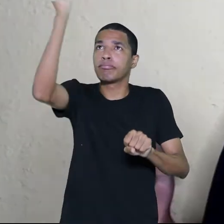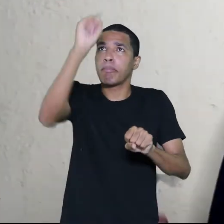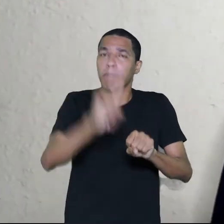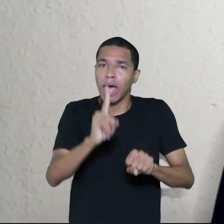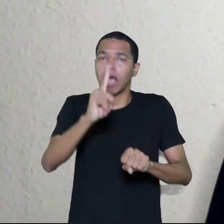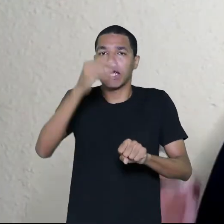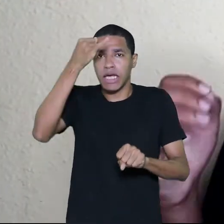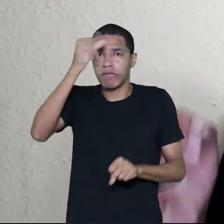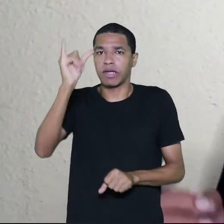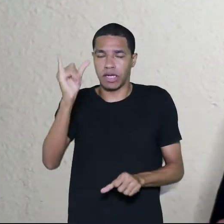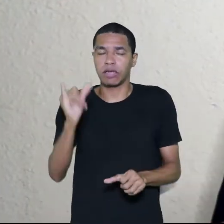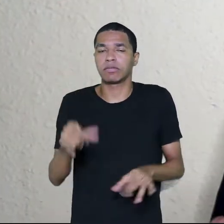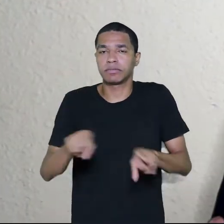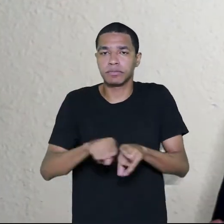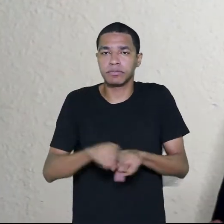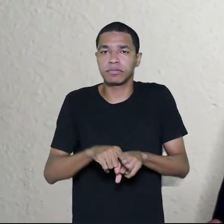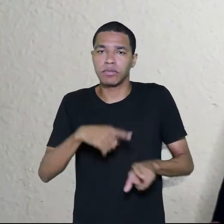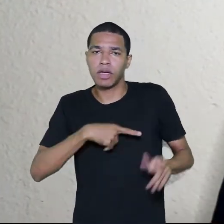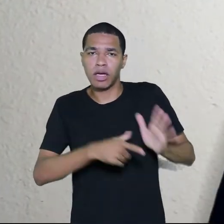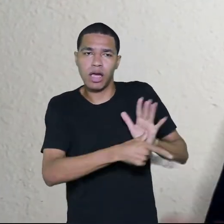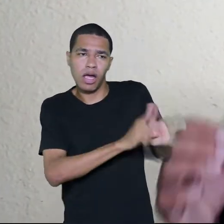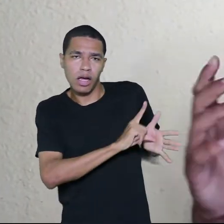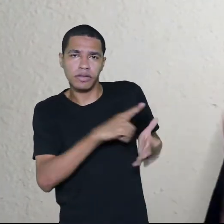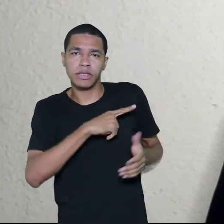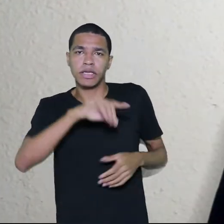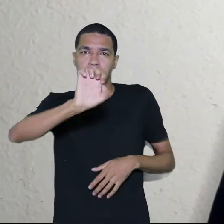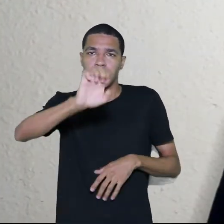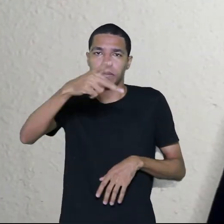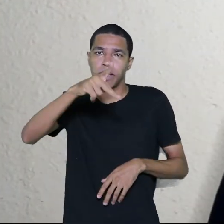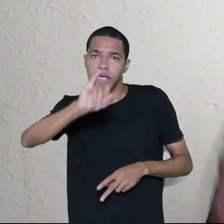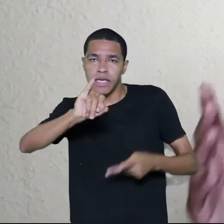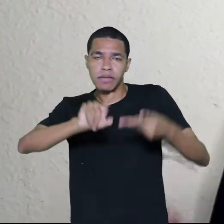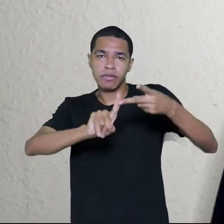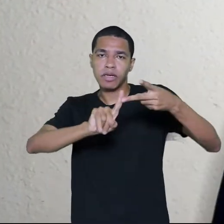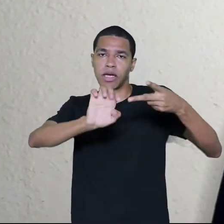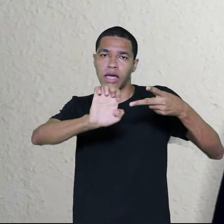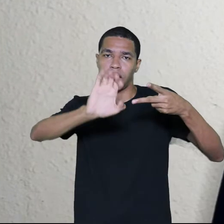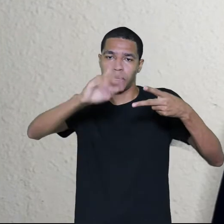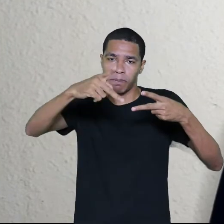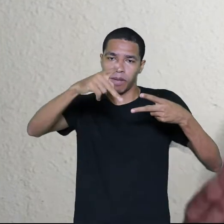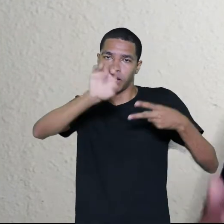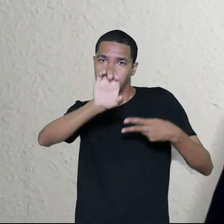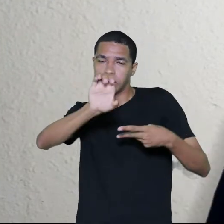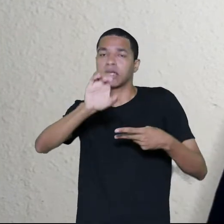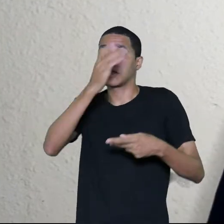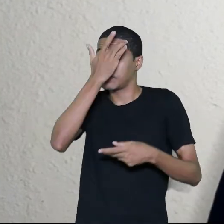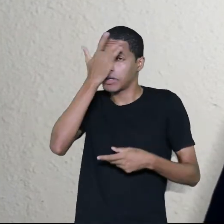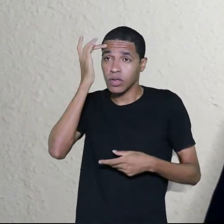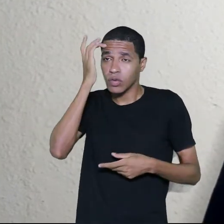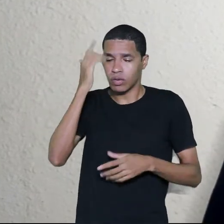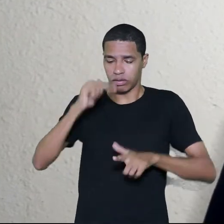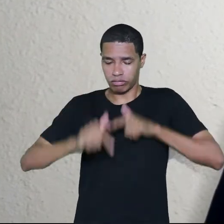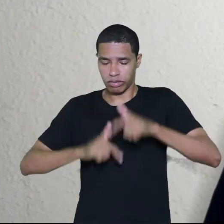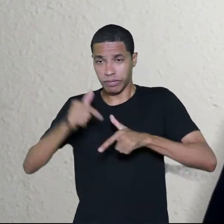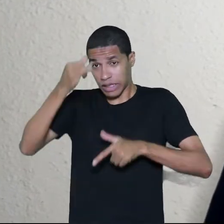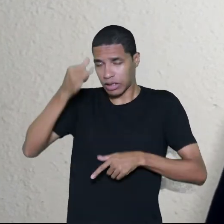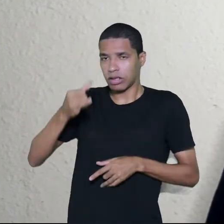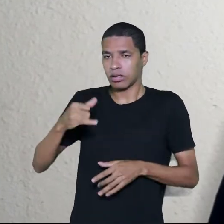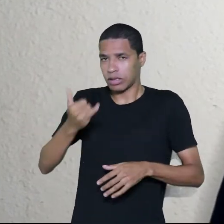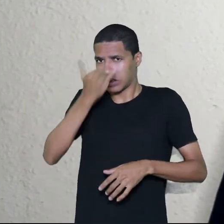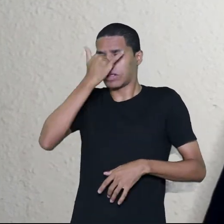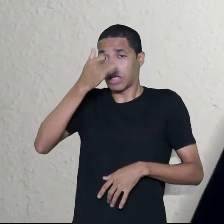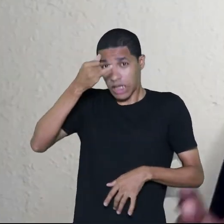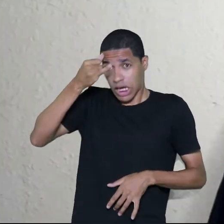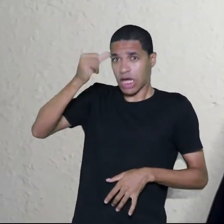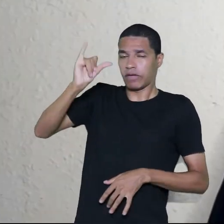operando. Tem que também ter especificações dos EPIs e dos EPCs, para os trabalhadores não se machucarem